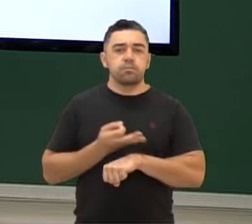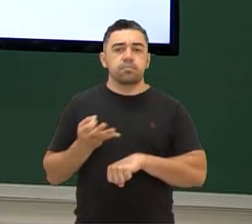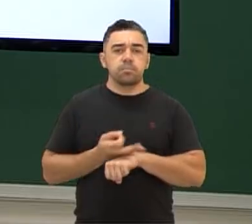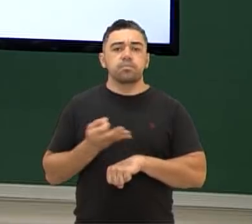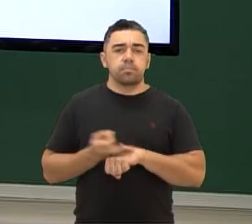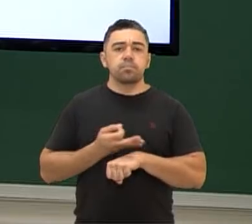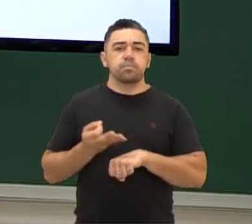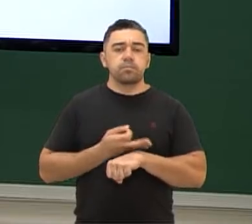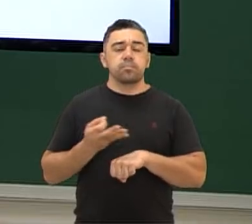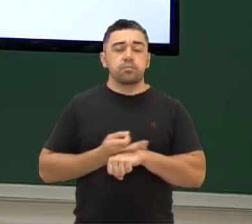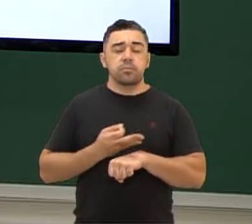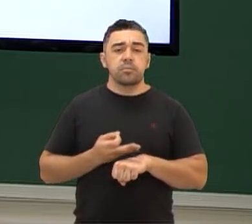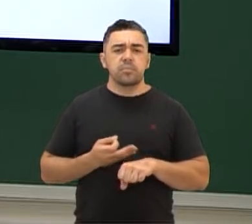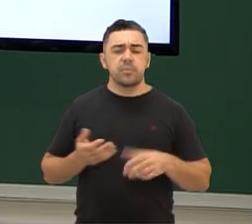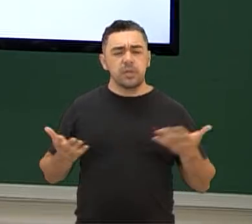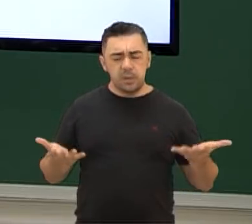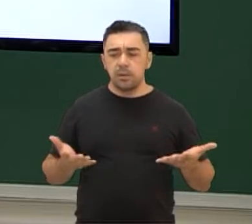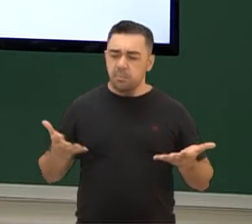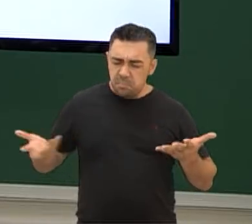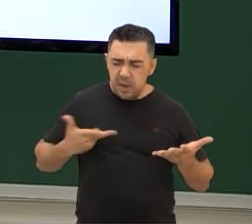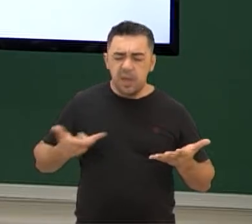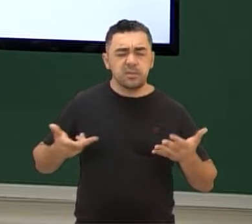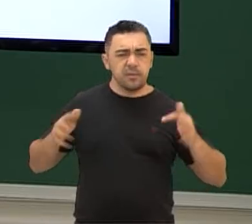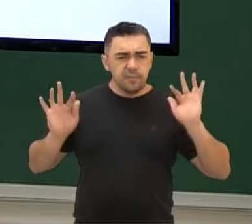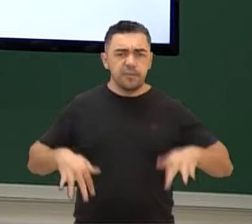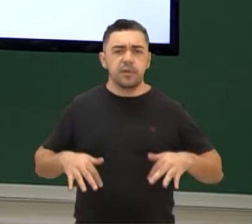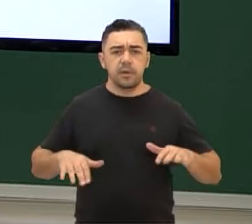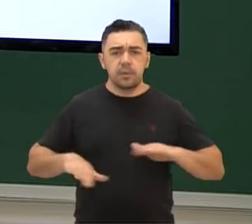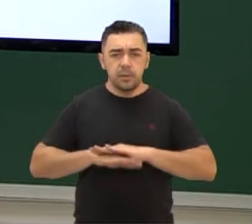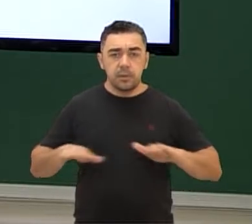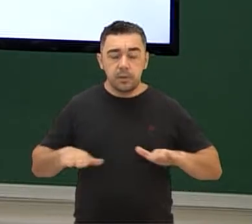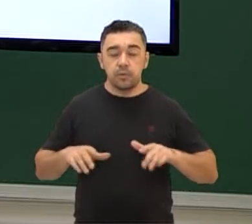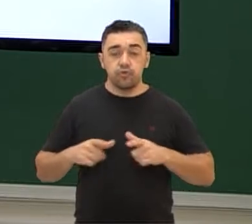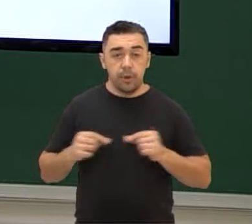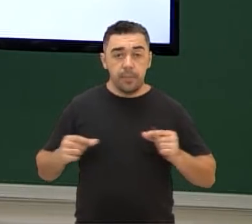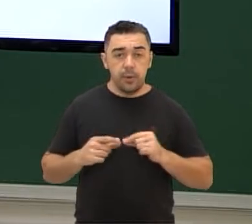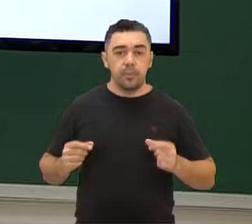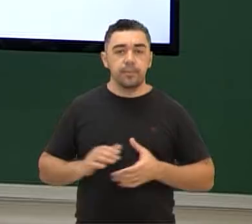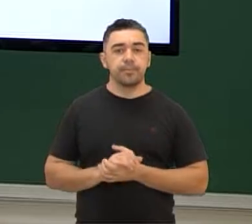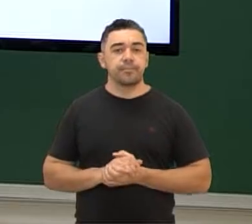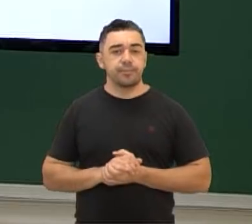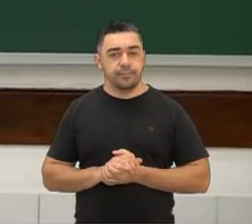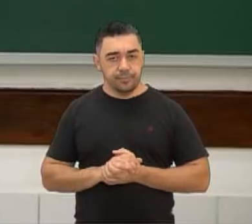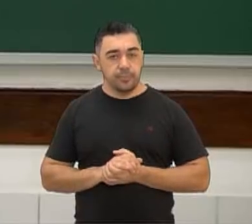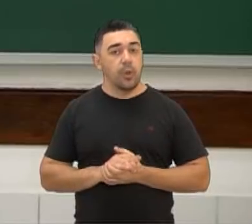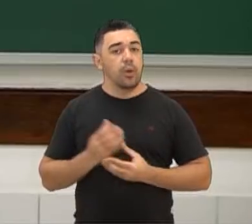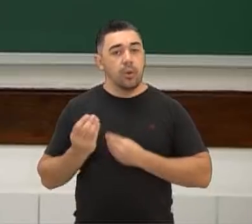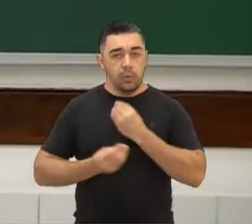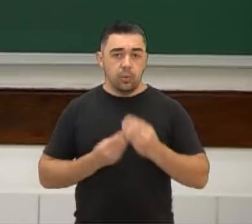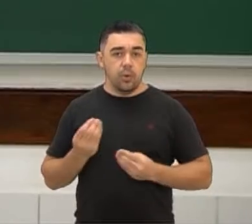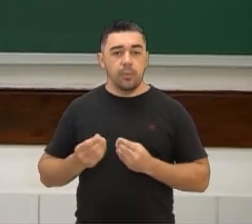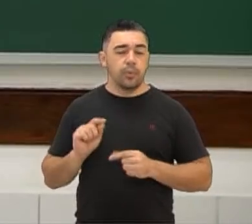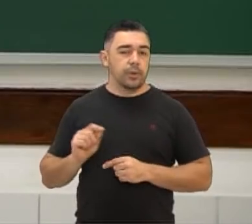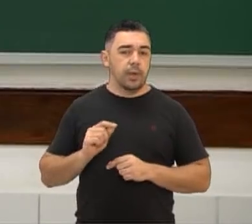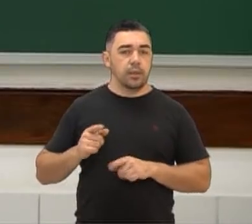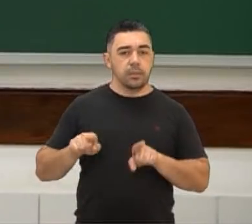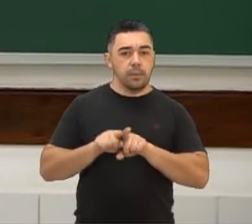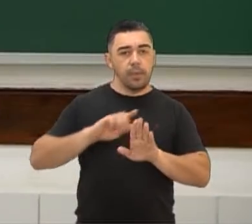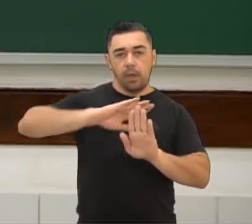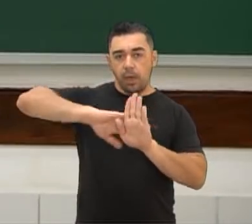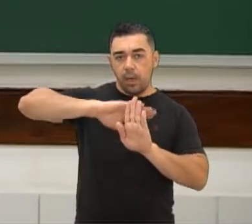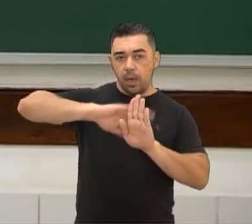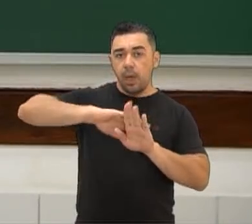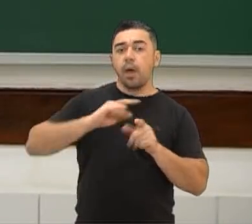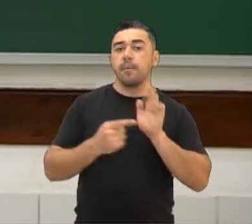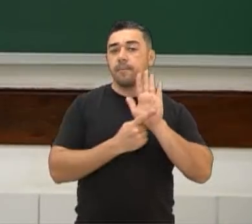resistência, mas então para apressar essa rendição japonesa, e ainda, como uma segunda intenção,